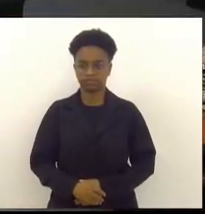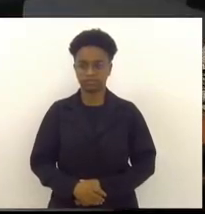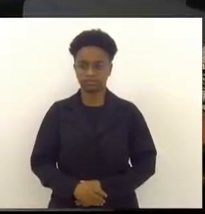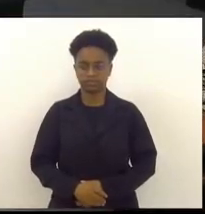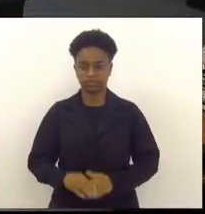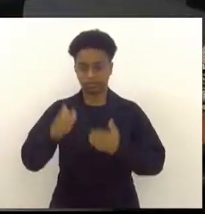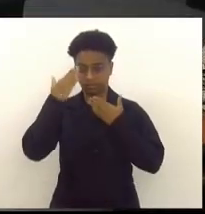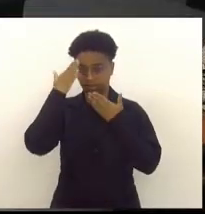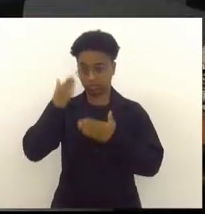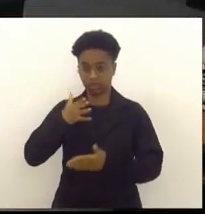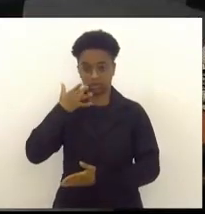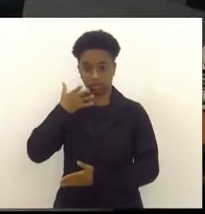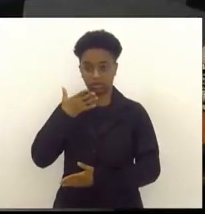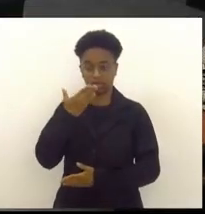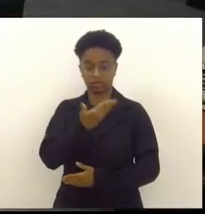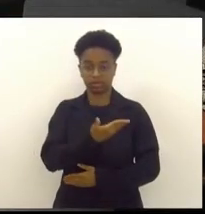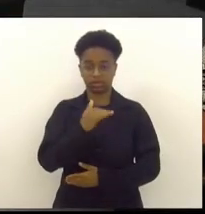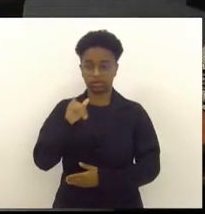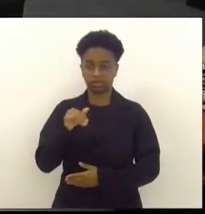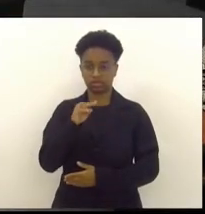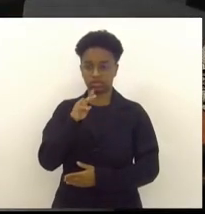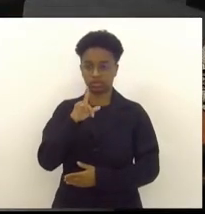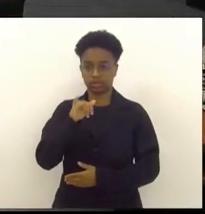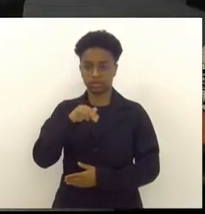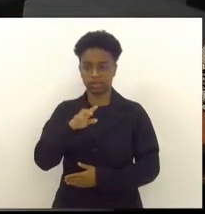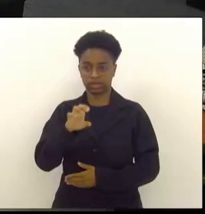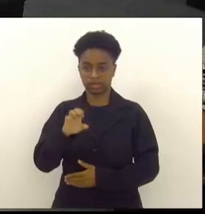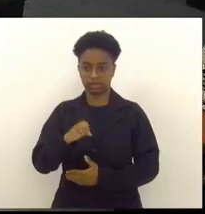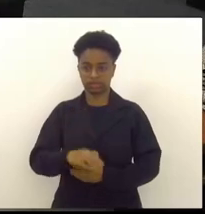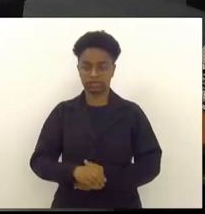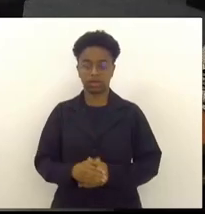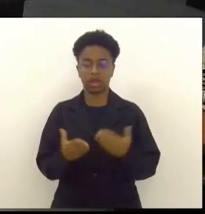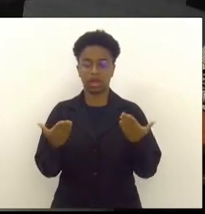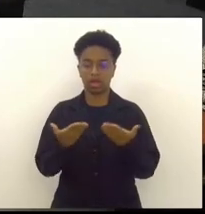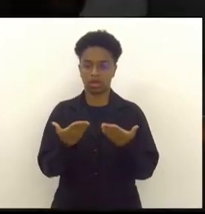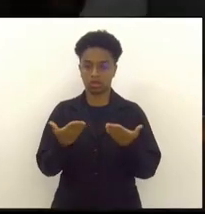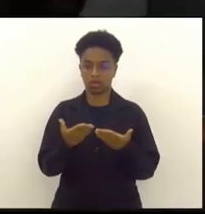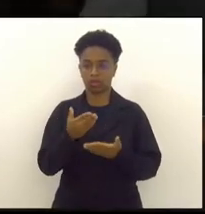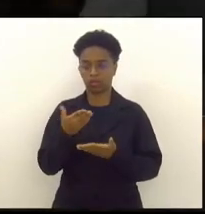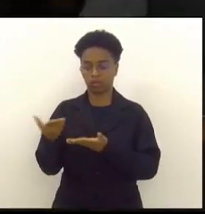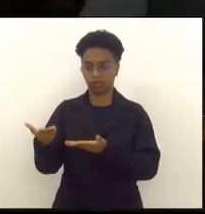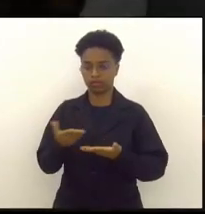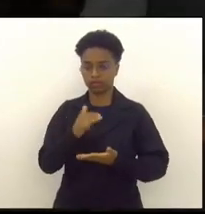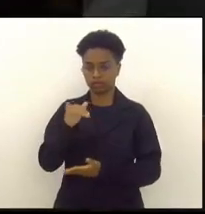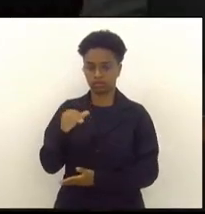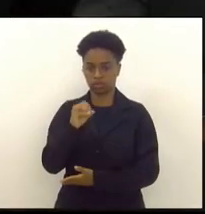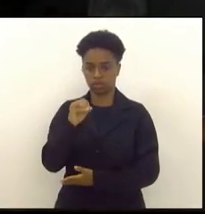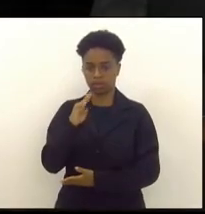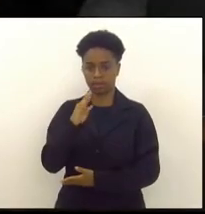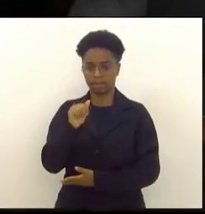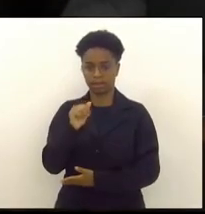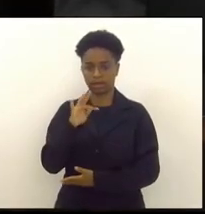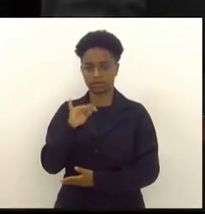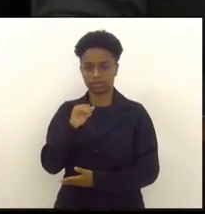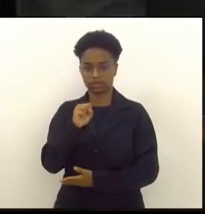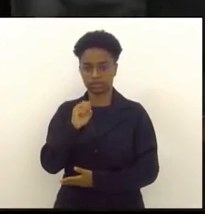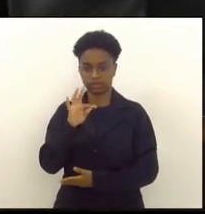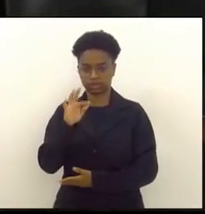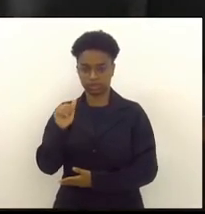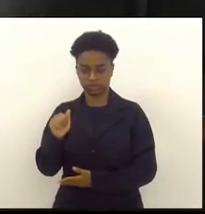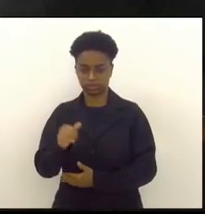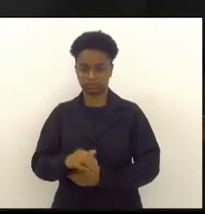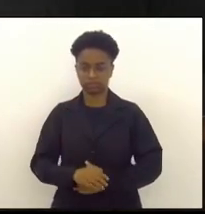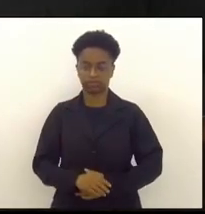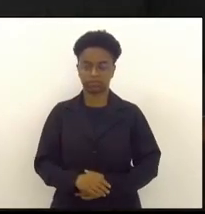Obrigado pelas palavras à doutora Juliane Mombelli. Passa a palavra agora para o doutor João Batista Bertier Leite